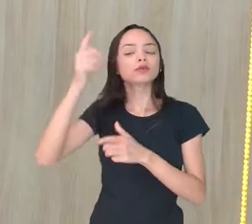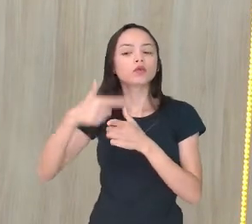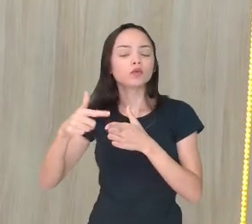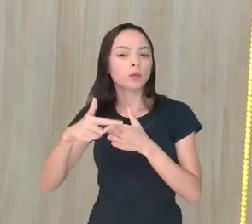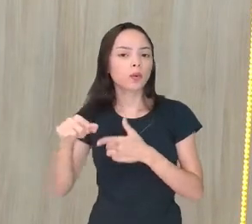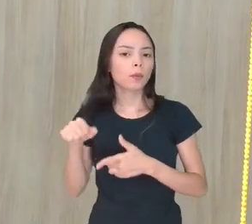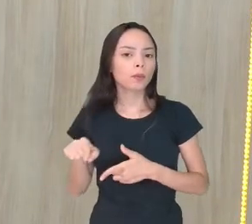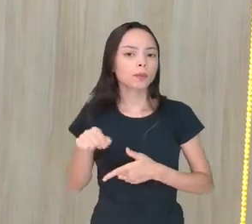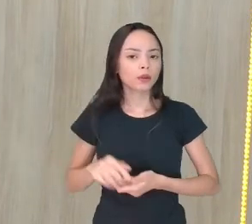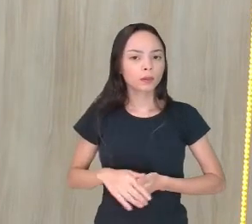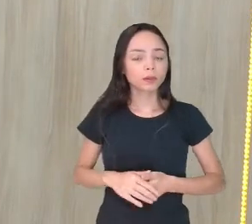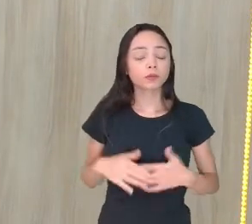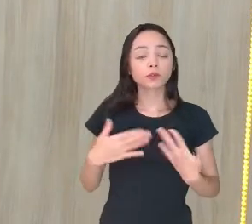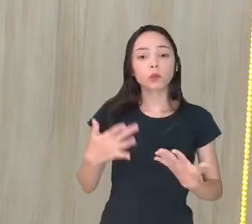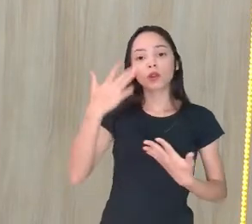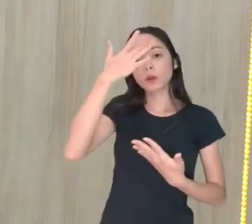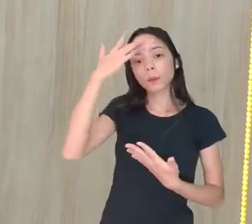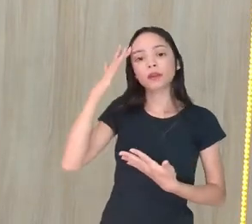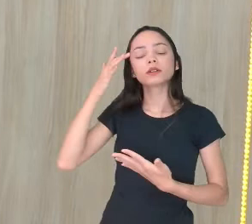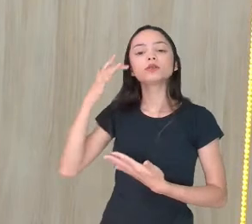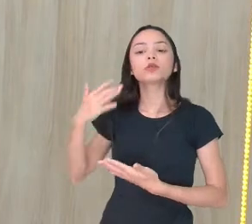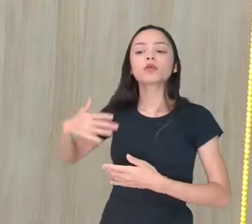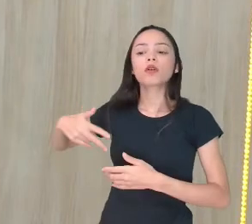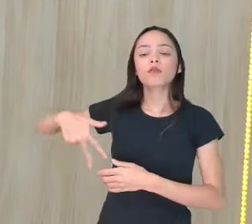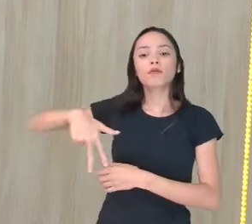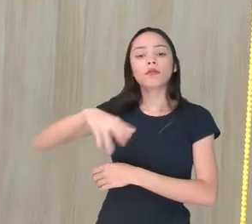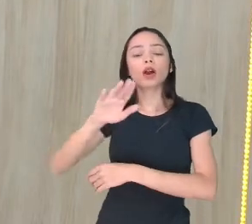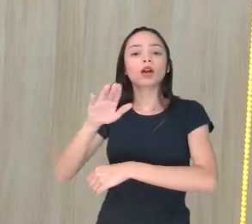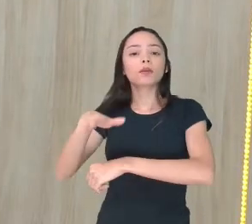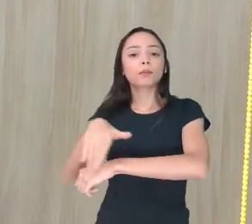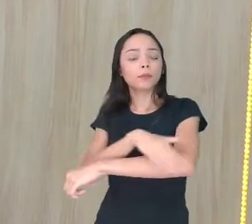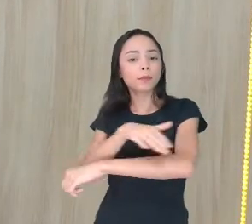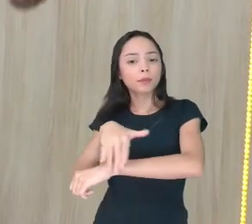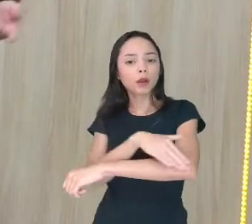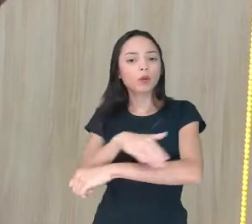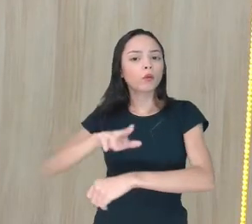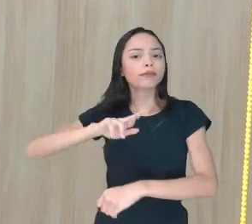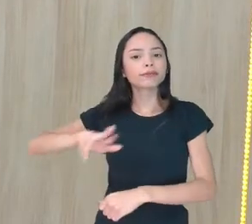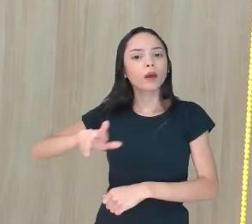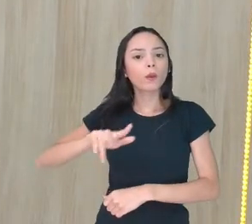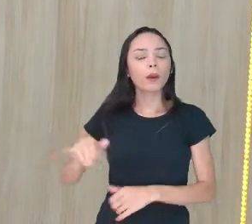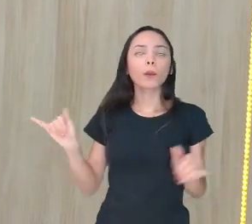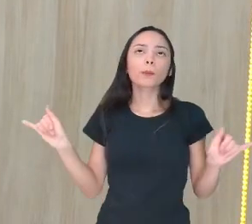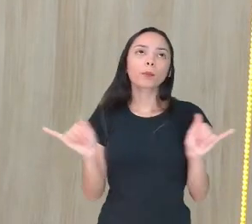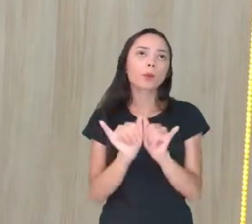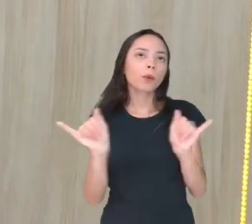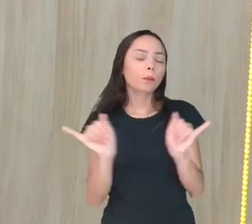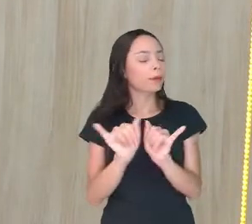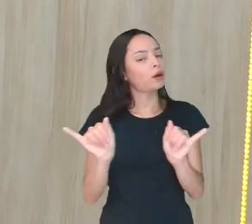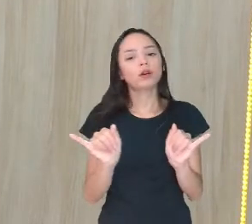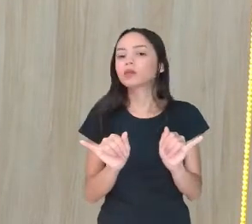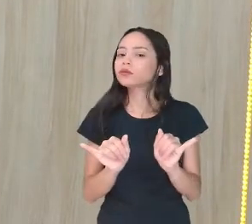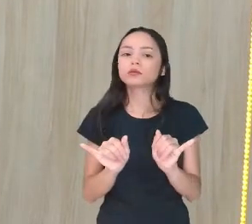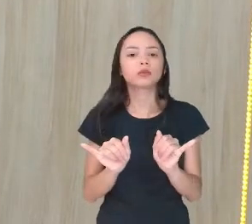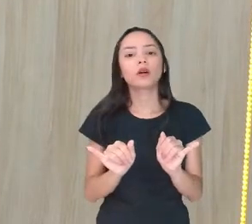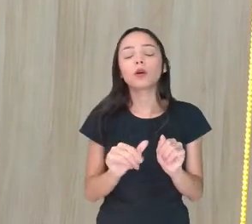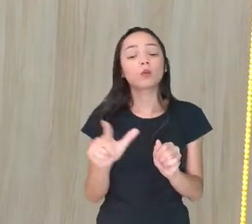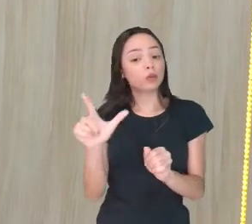pessoas, quando saem às ruas, não saem às ruas por qualquer situação, qualquer motivo.